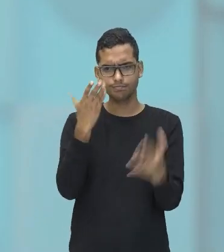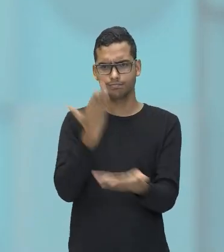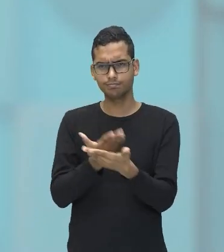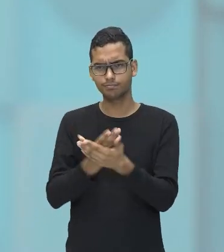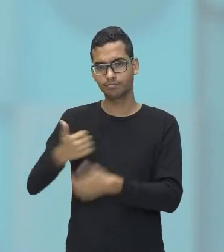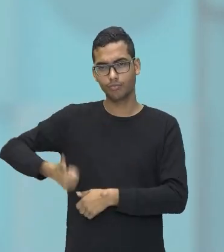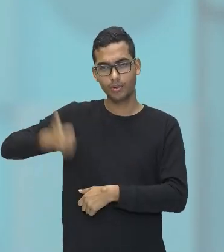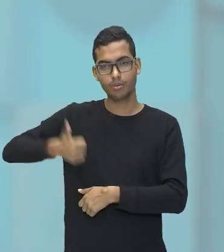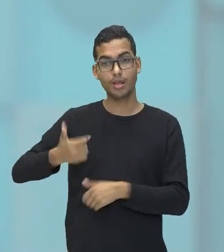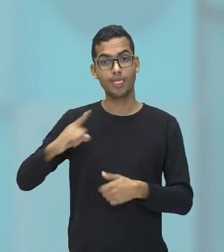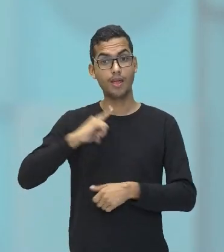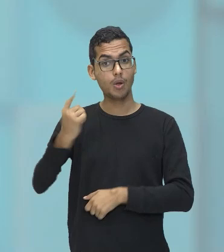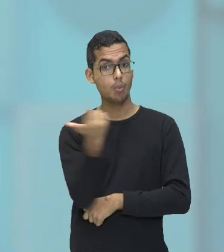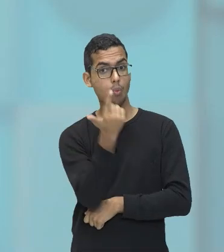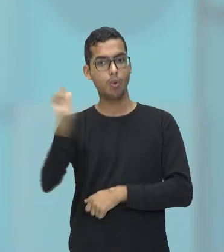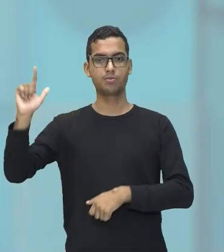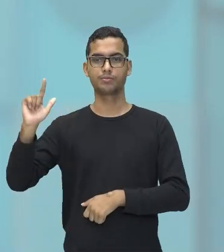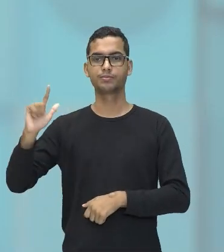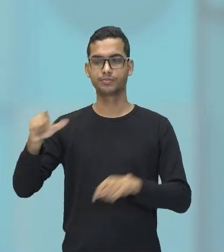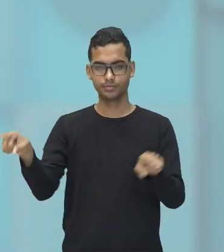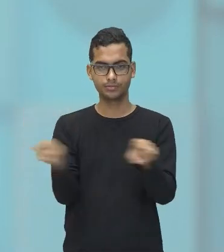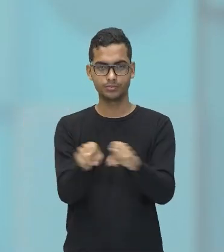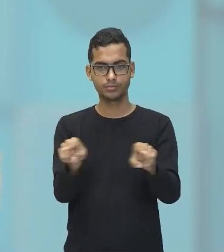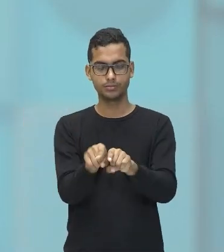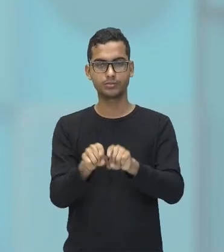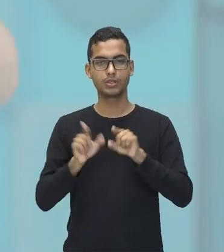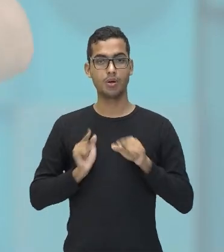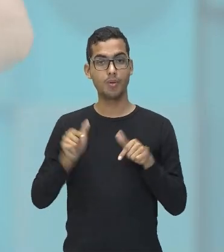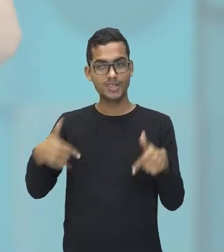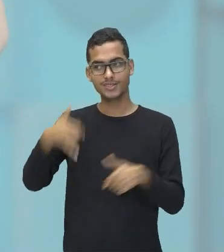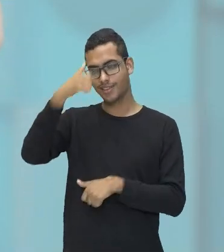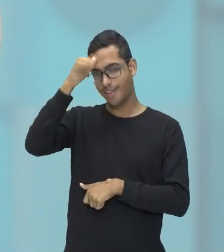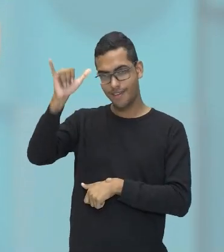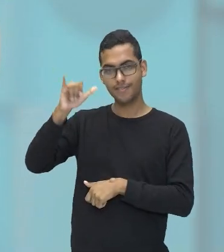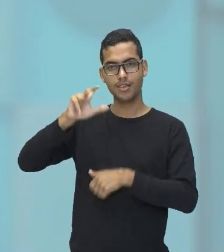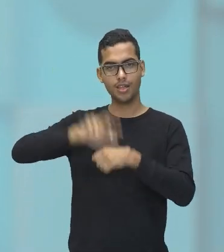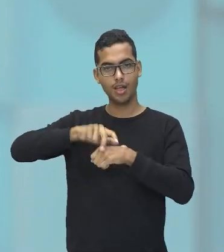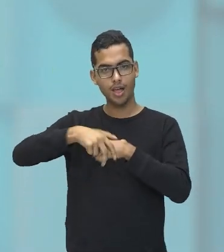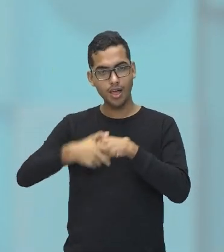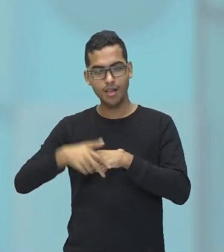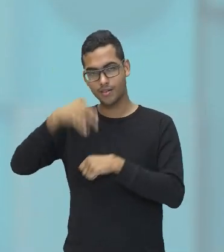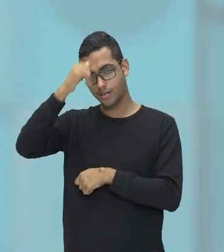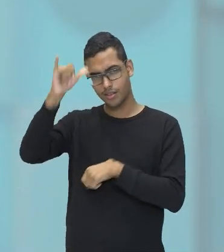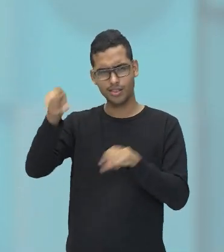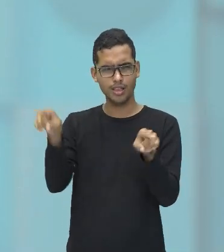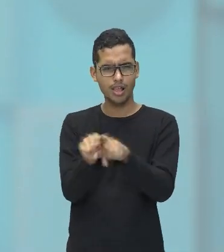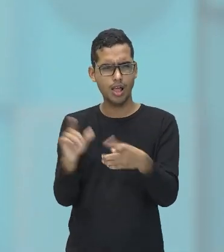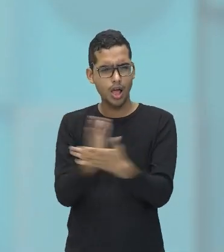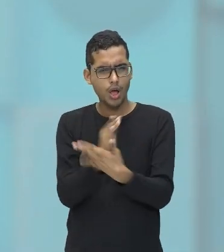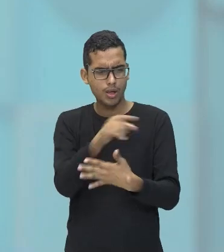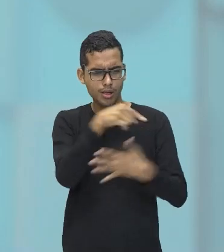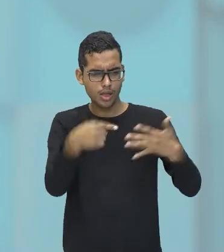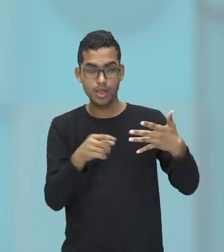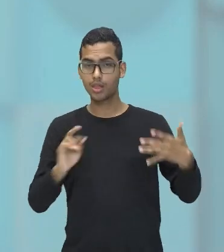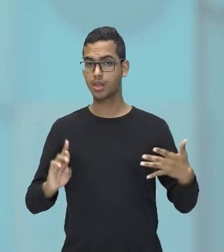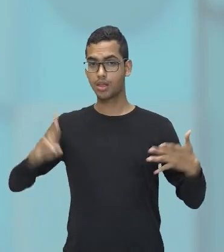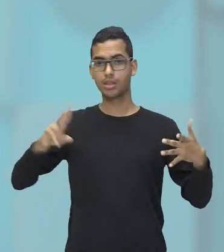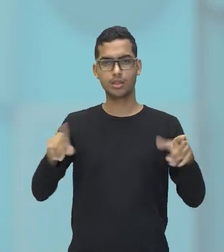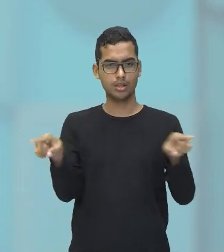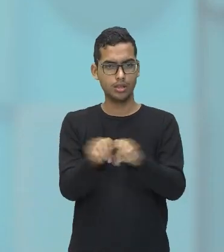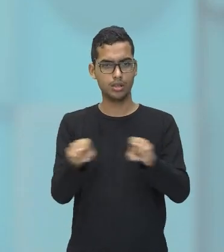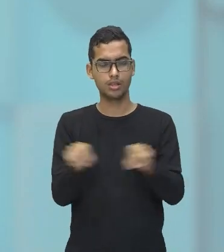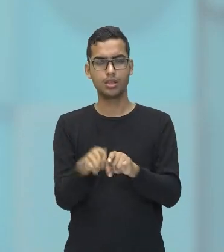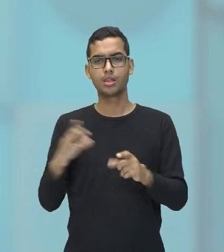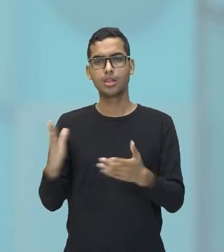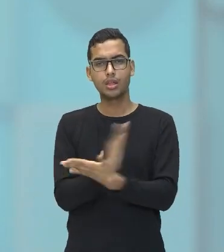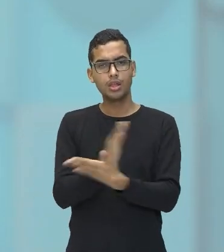temos um outro, que também é de combate à dengue, mas ele tem algumas diferenças, né? Ele traz aí